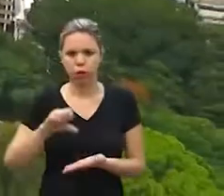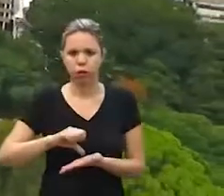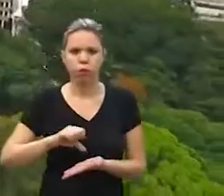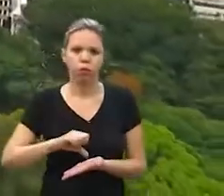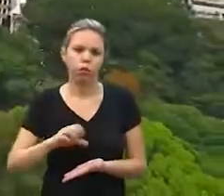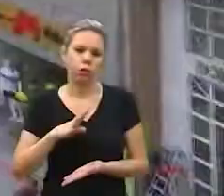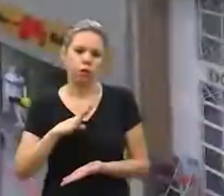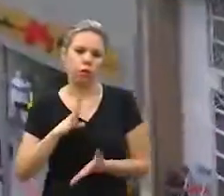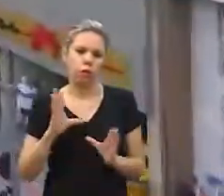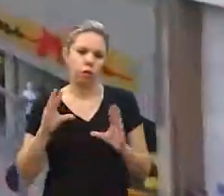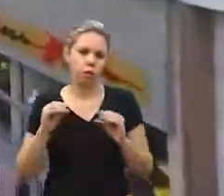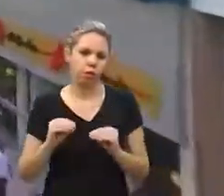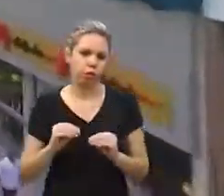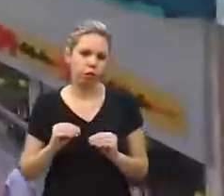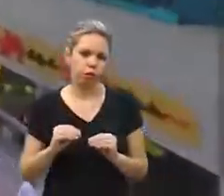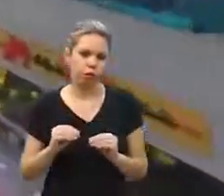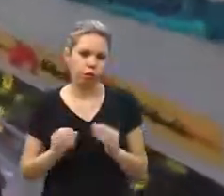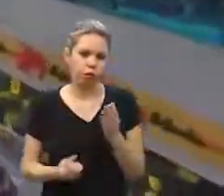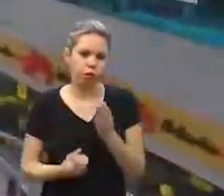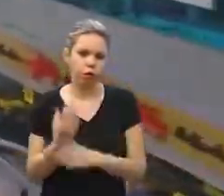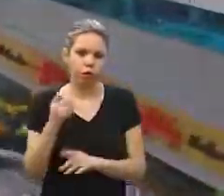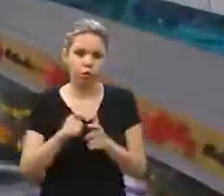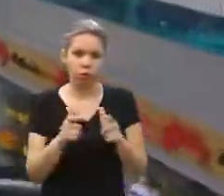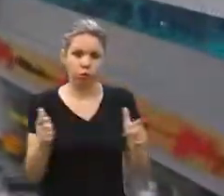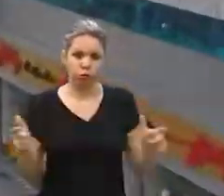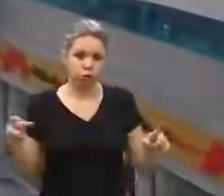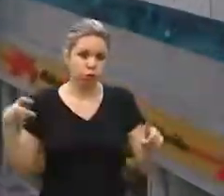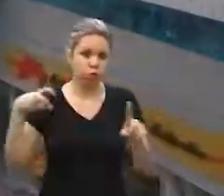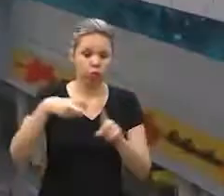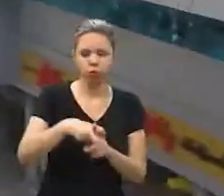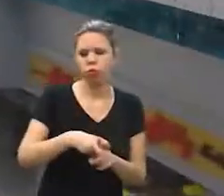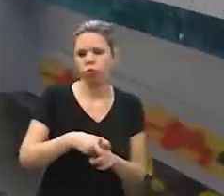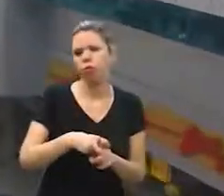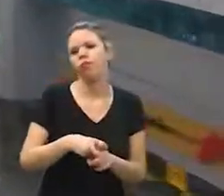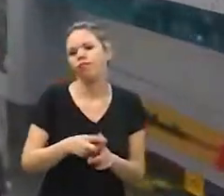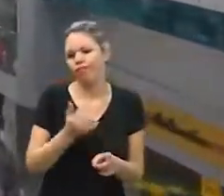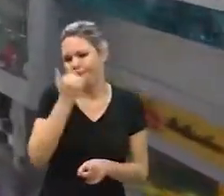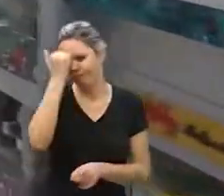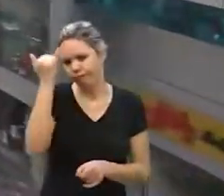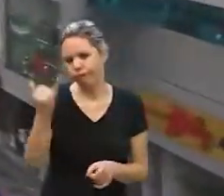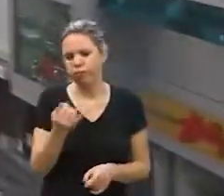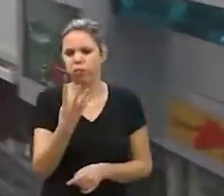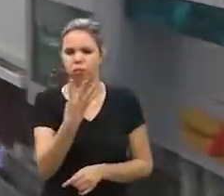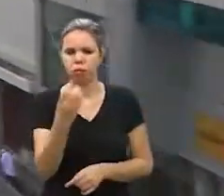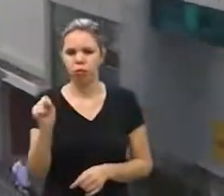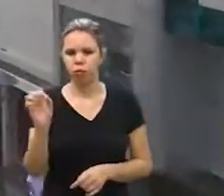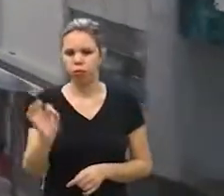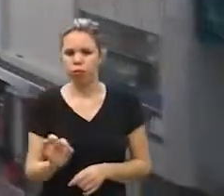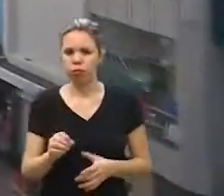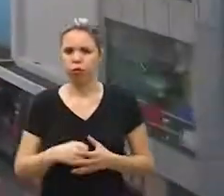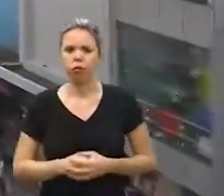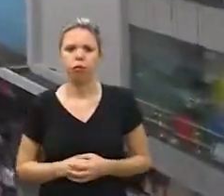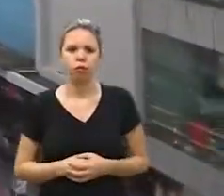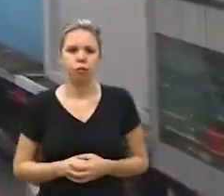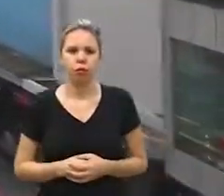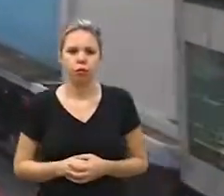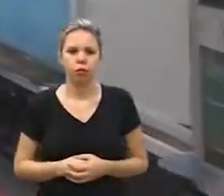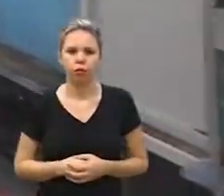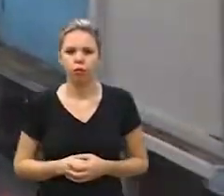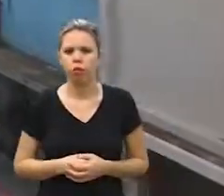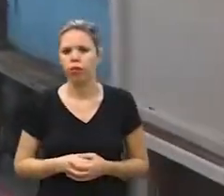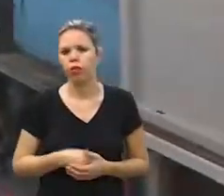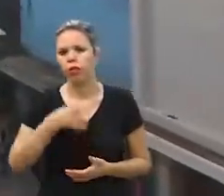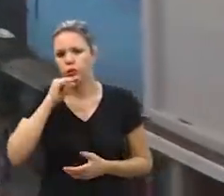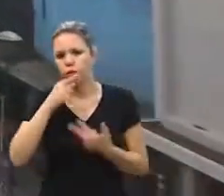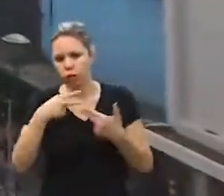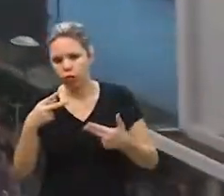no município. À noite é quando aconteceram a maioria dos acidentes fatais, 48%.